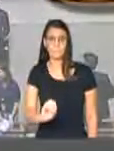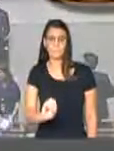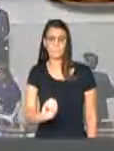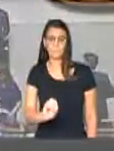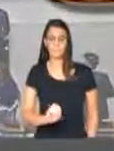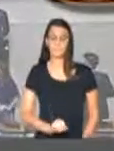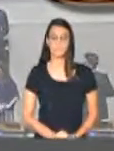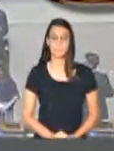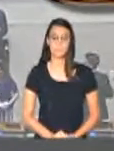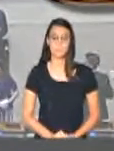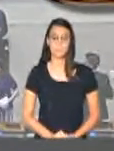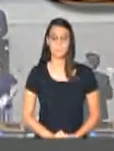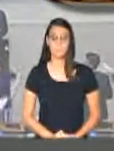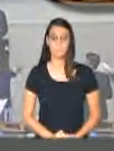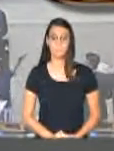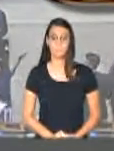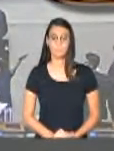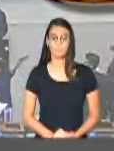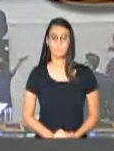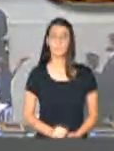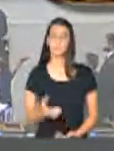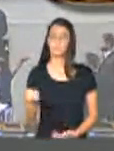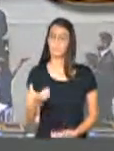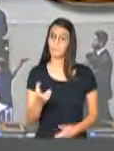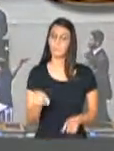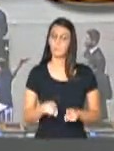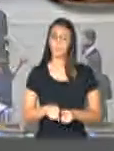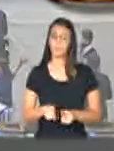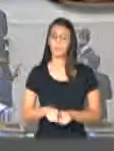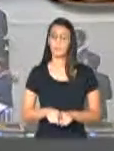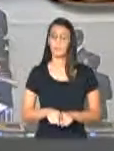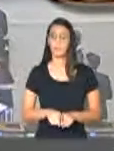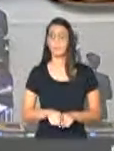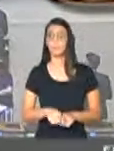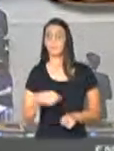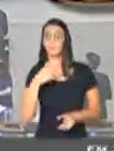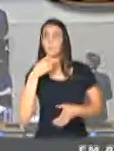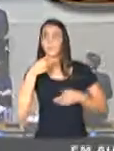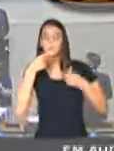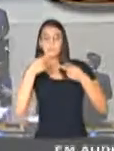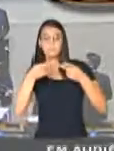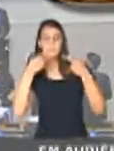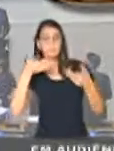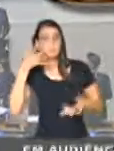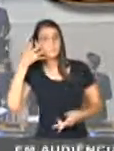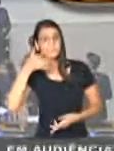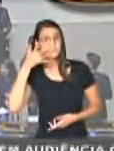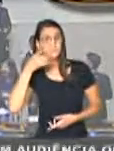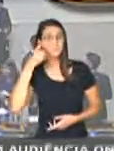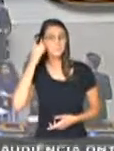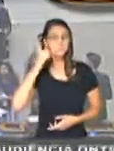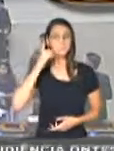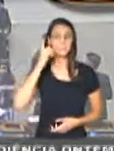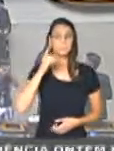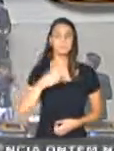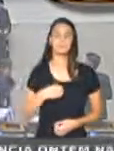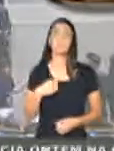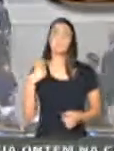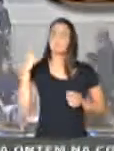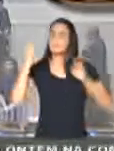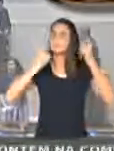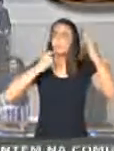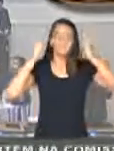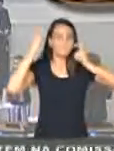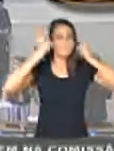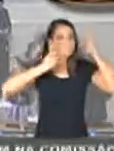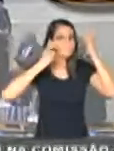eu gostaria vai fazer aqui uma manifestação aos colegas parlamentares pela enorme preocupação que